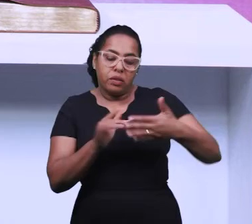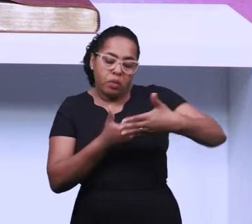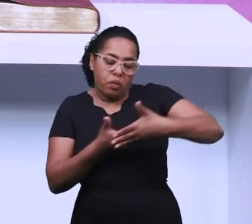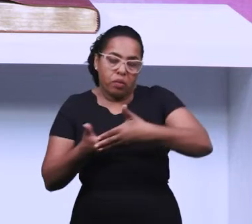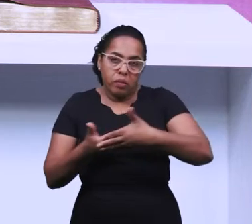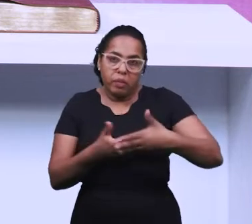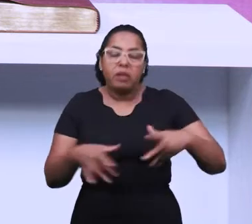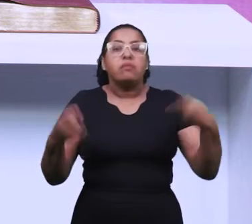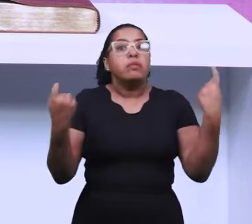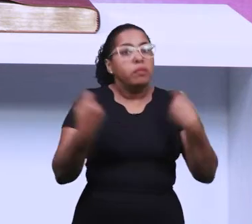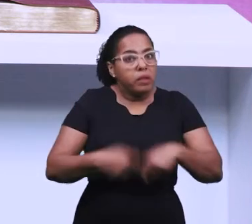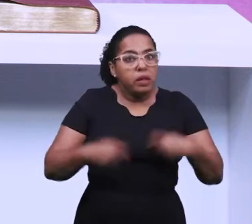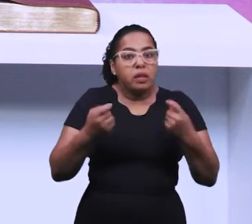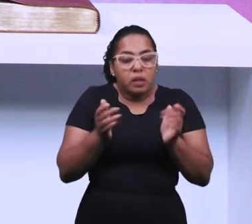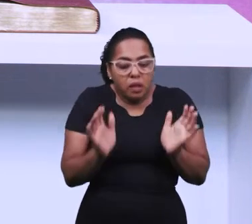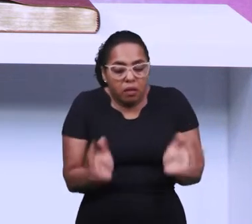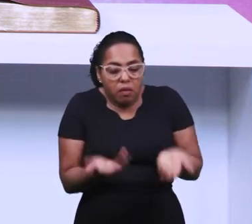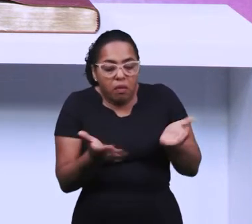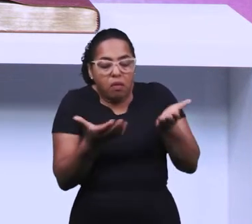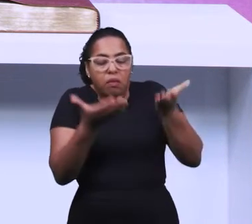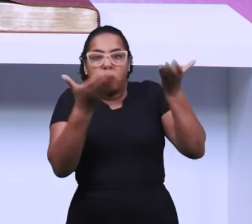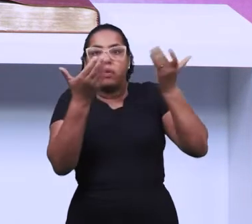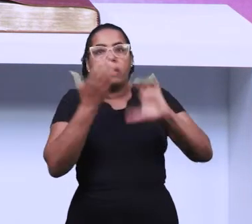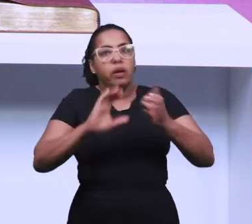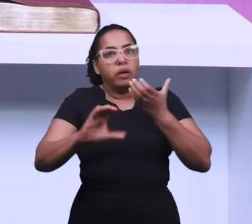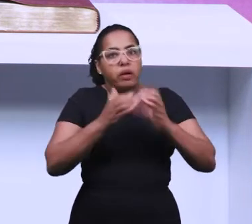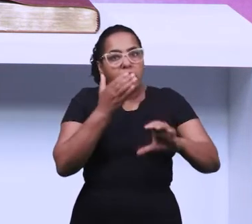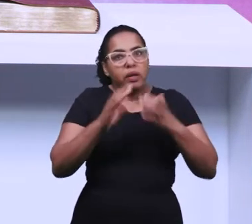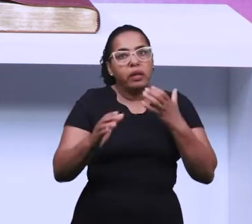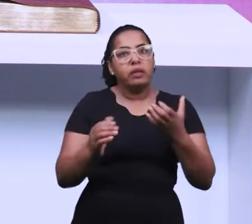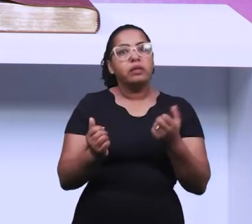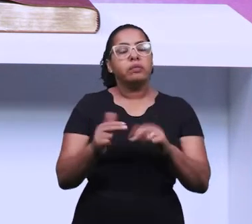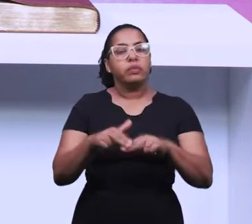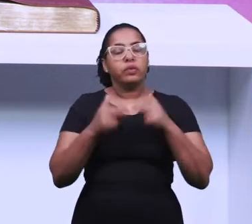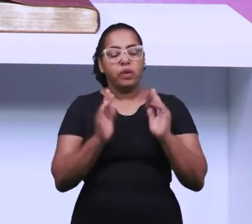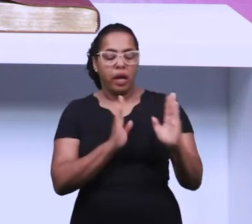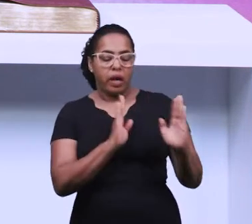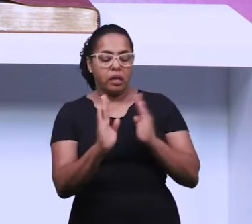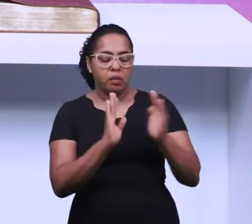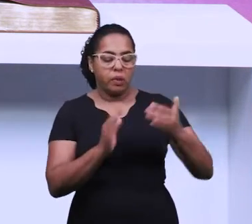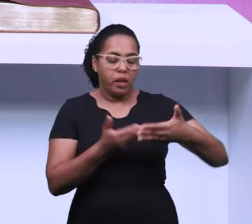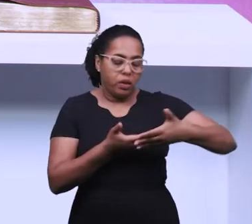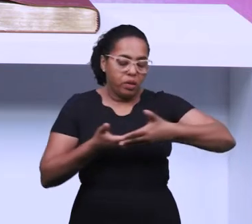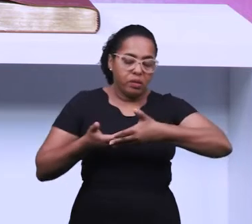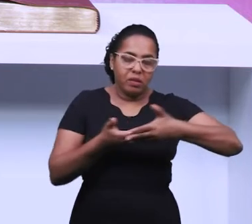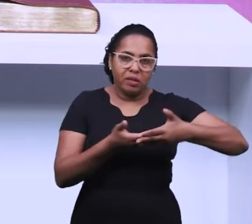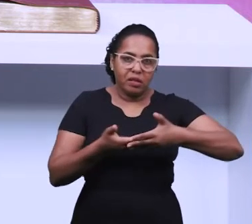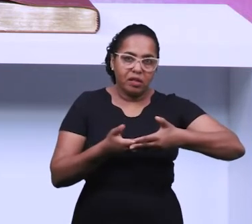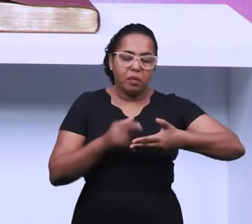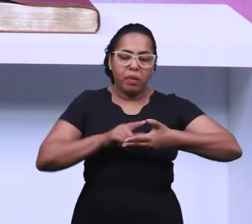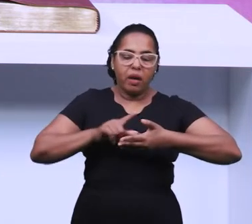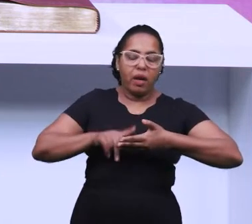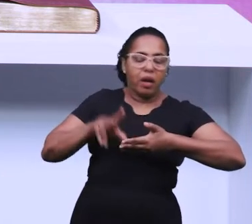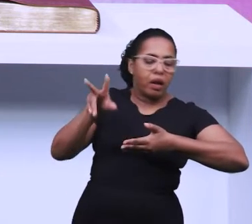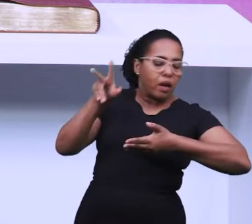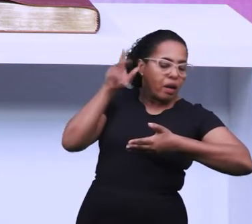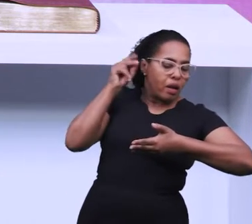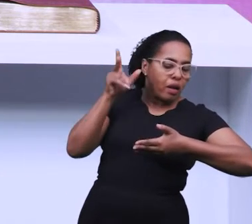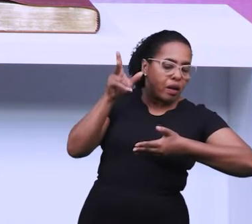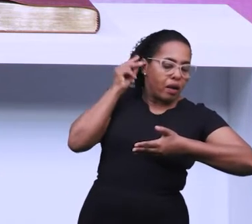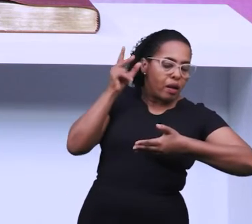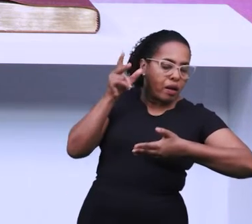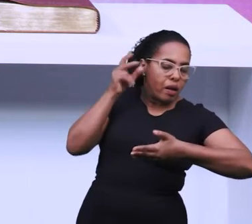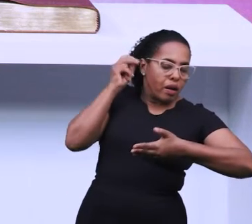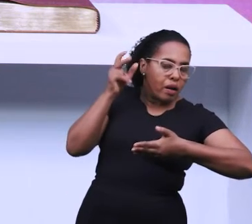exemplo, os bebês precisam ser estimulados musicalmente, porque essa fase é onde eles